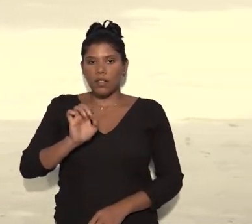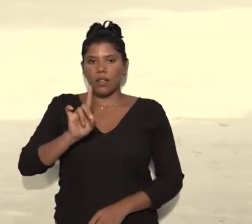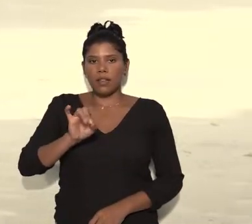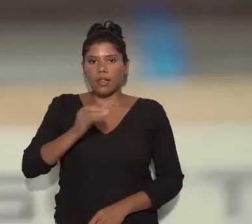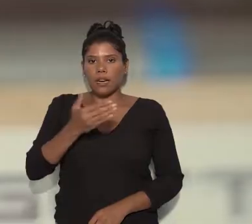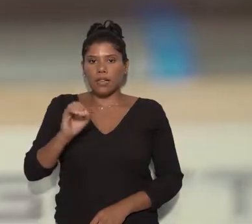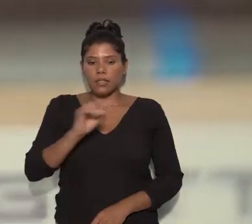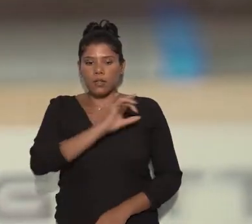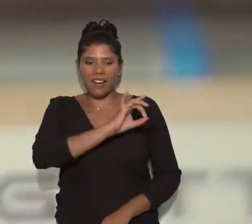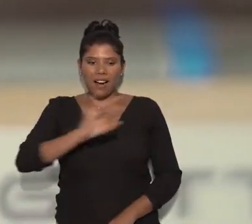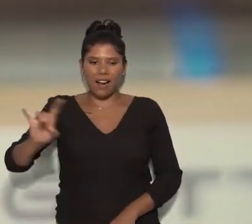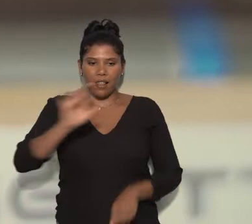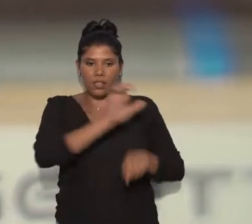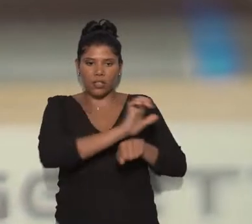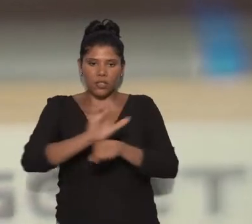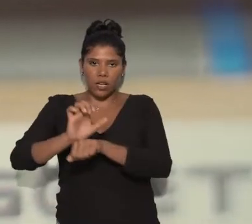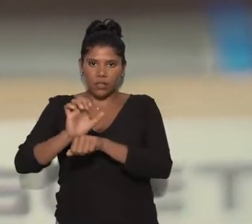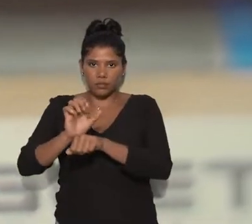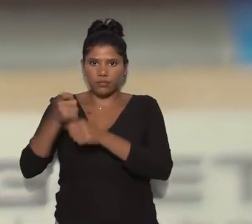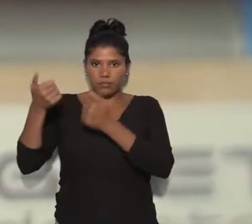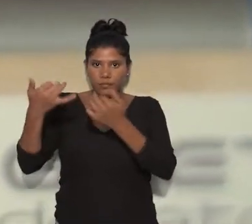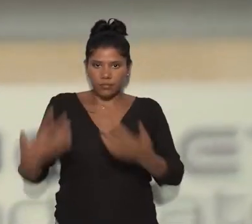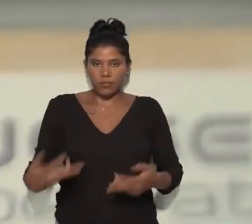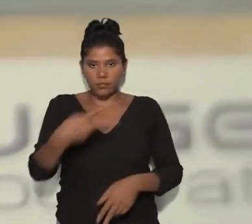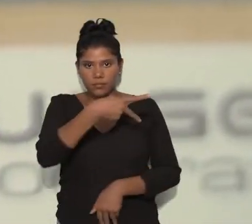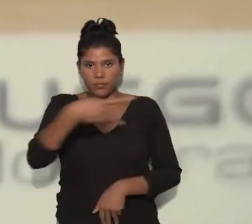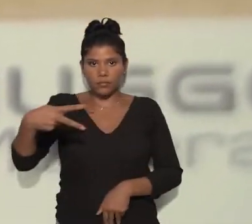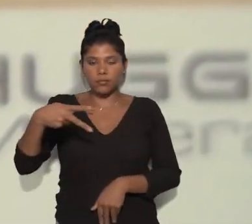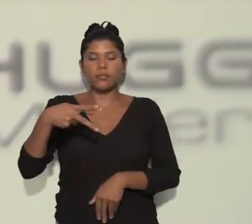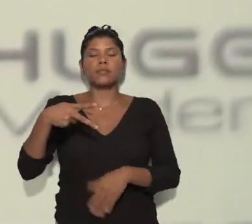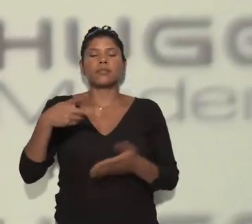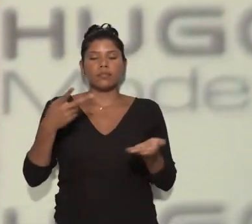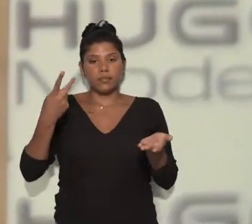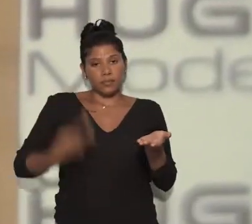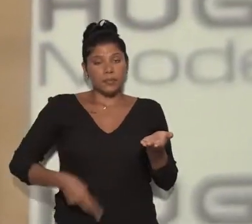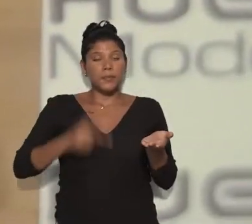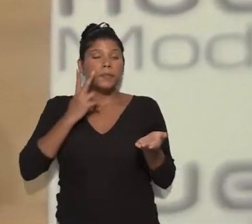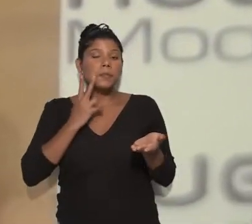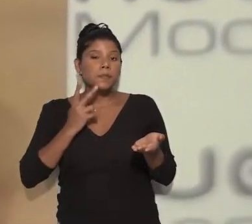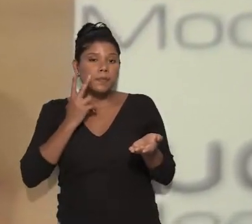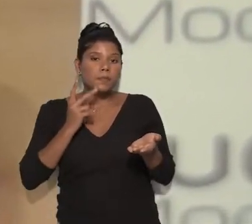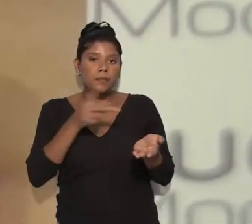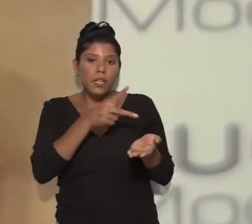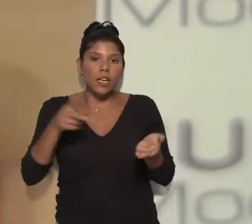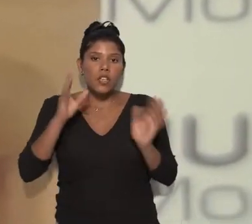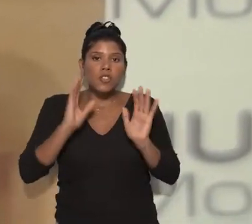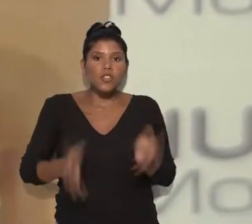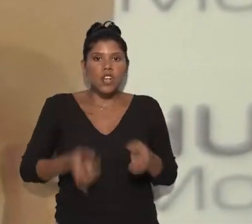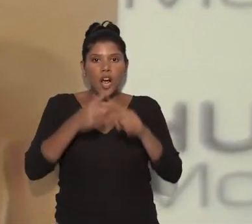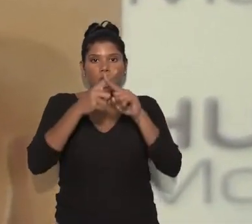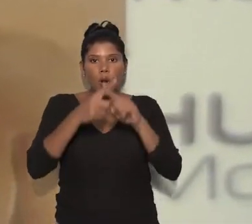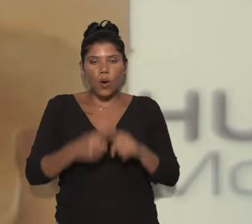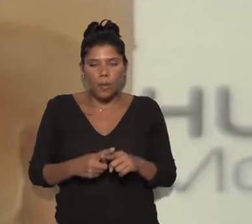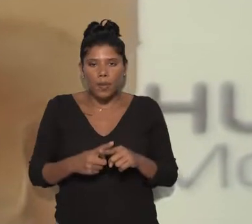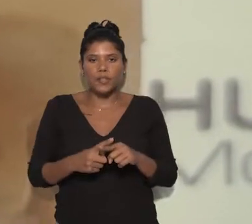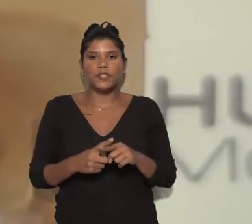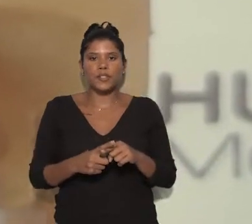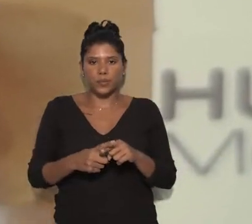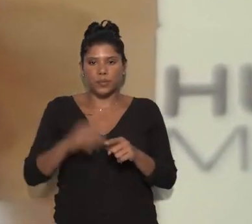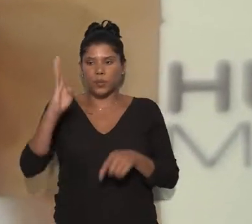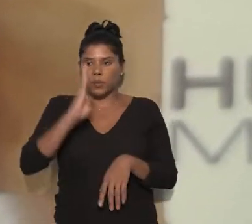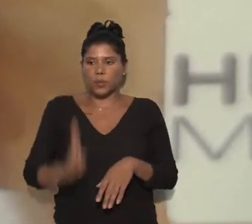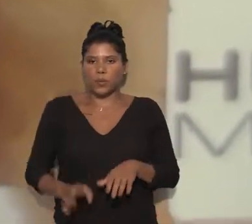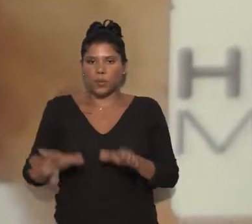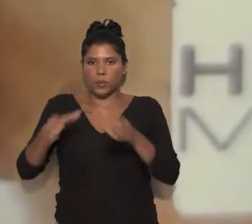cada estado, como explica o presidente da Federação Cearense de Caça e Tiro, que já competiu pela Seleção Brasileira